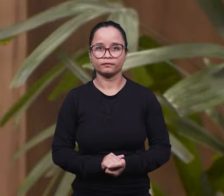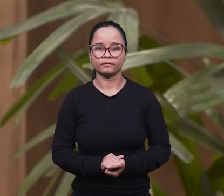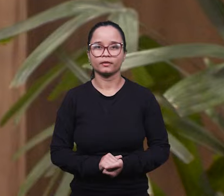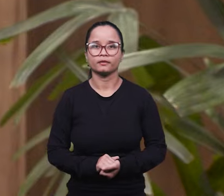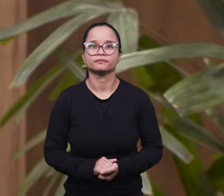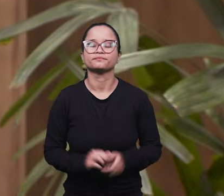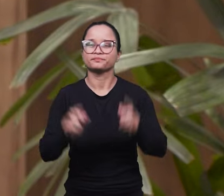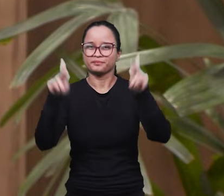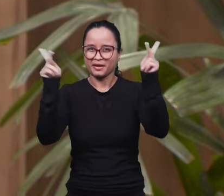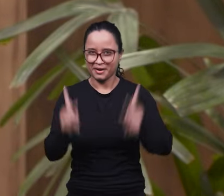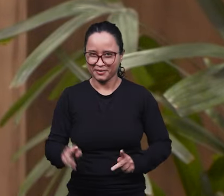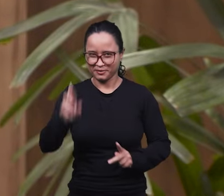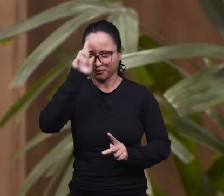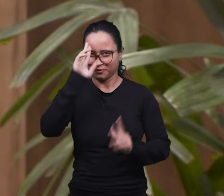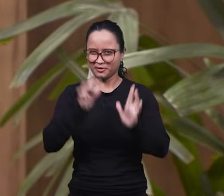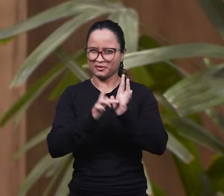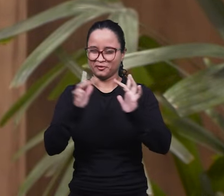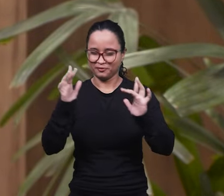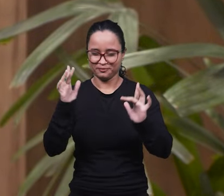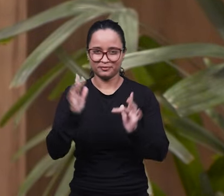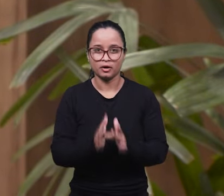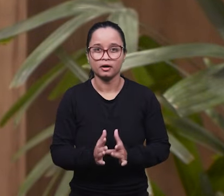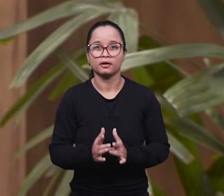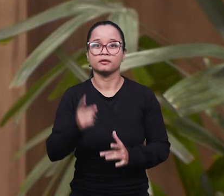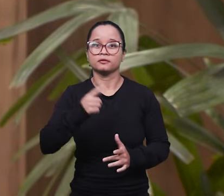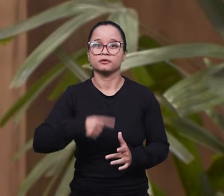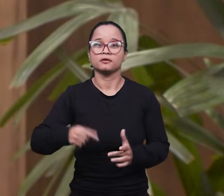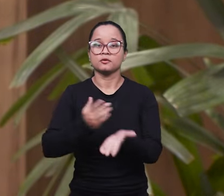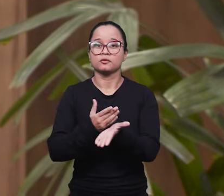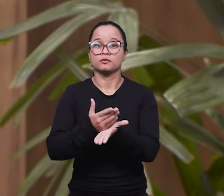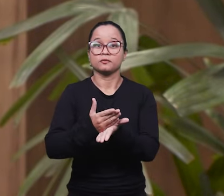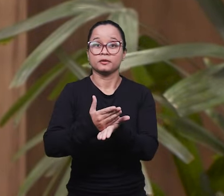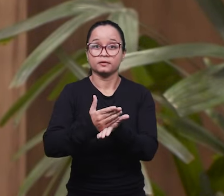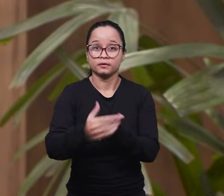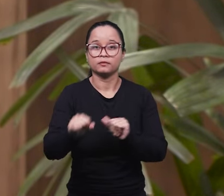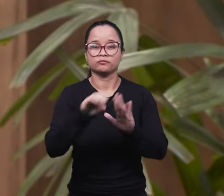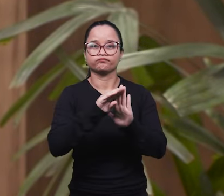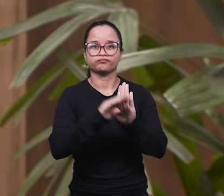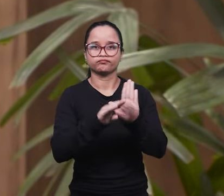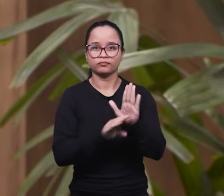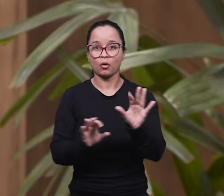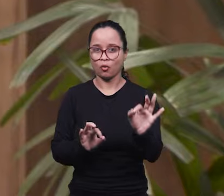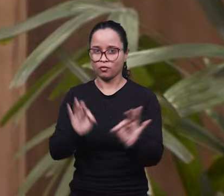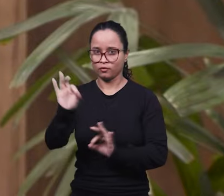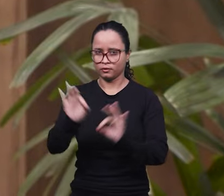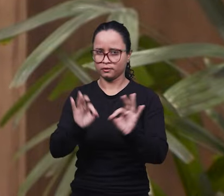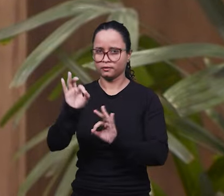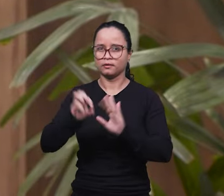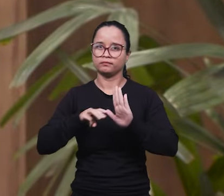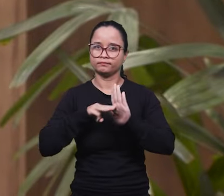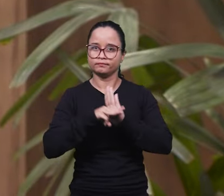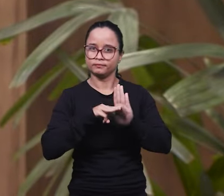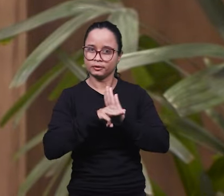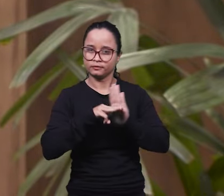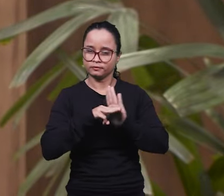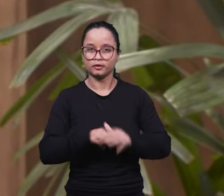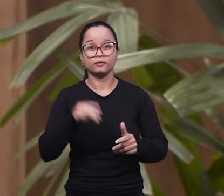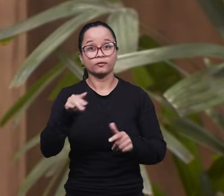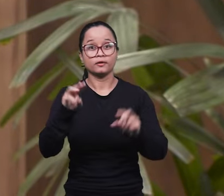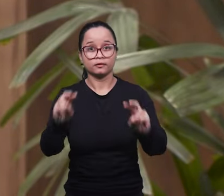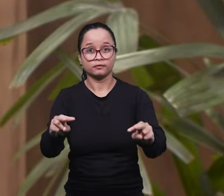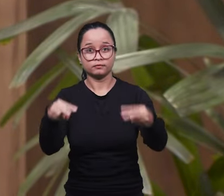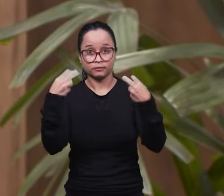a paz do Senhor Jesus estamos começando mais um episódio do programa organização e método você nos acompanha